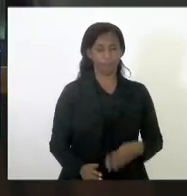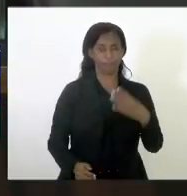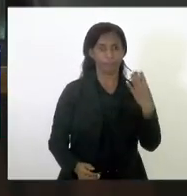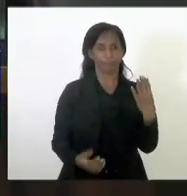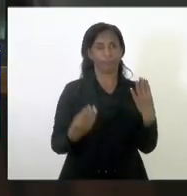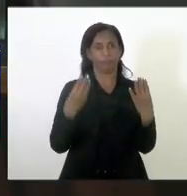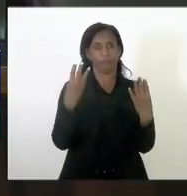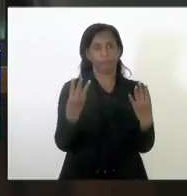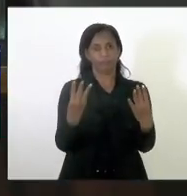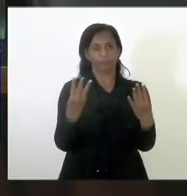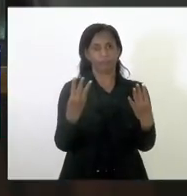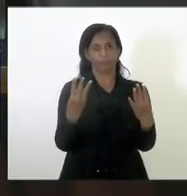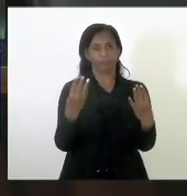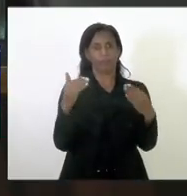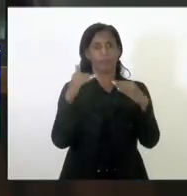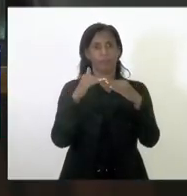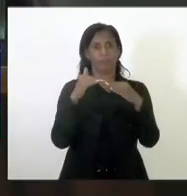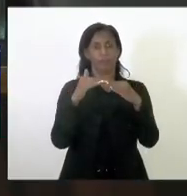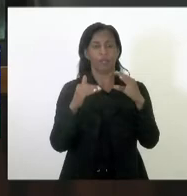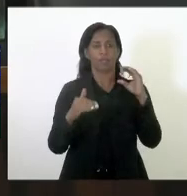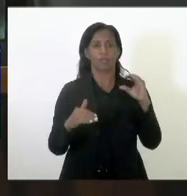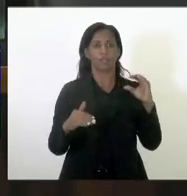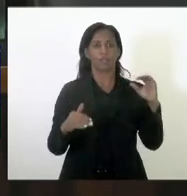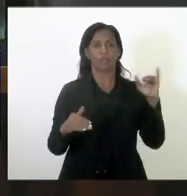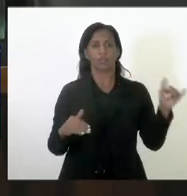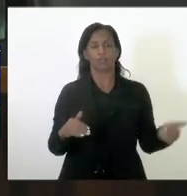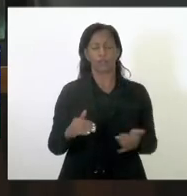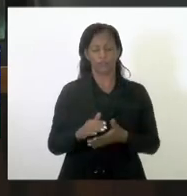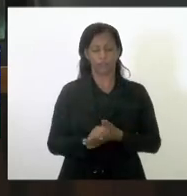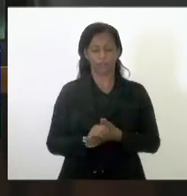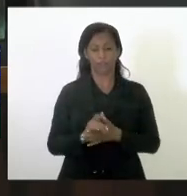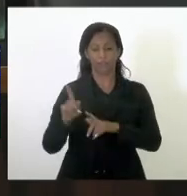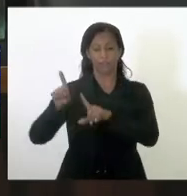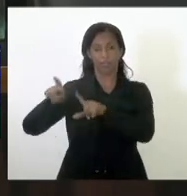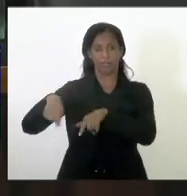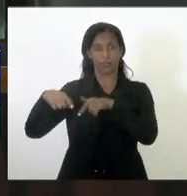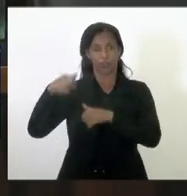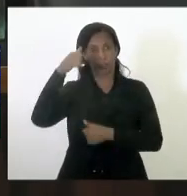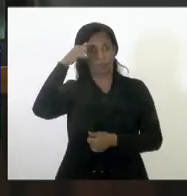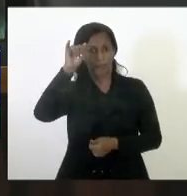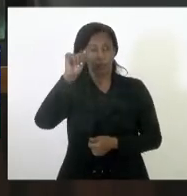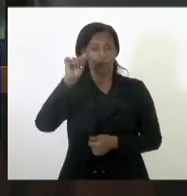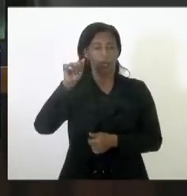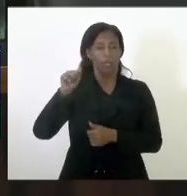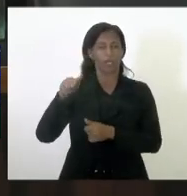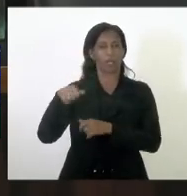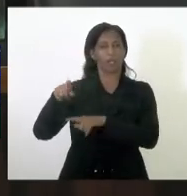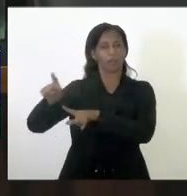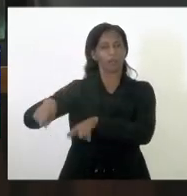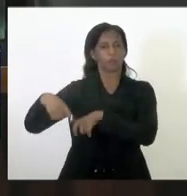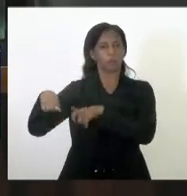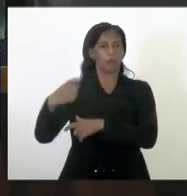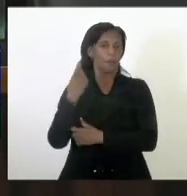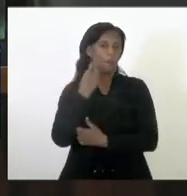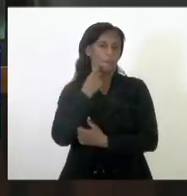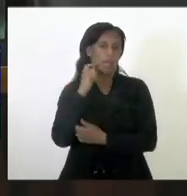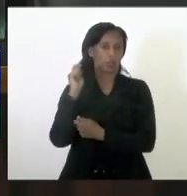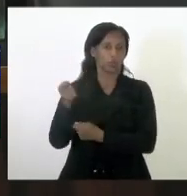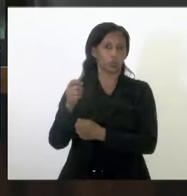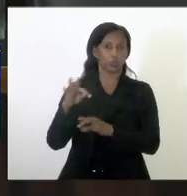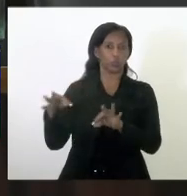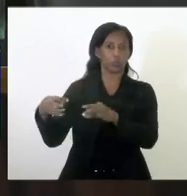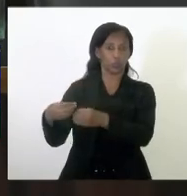4-3, favorável à CCJ. Pela Comissão de Agricultura, Pecuária, Política Rural, Agrária e Pesqueira,